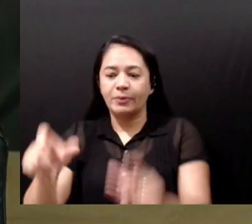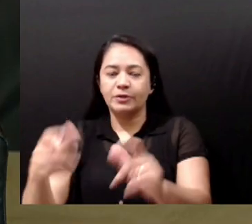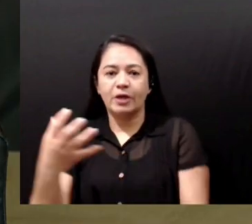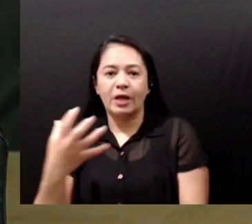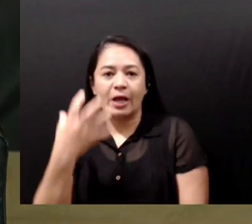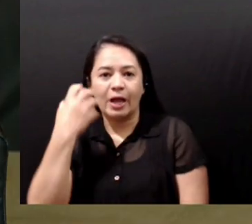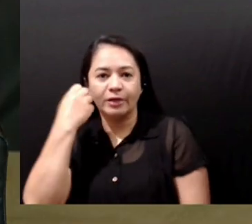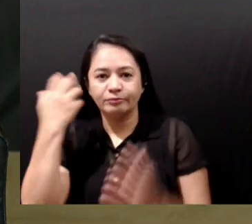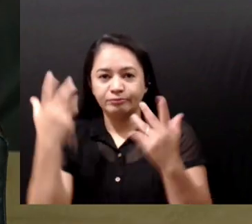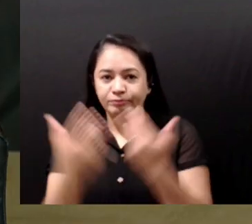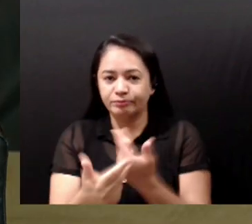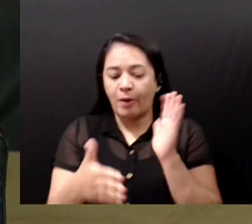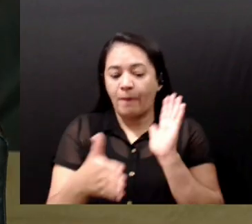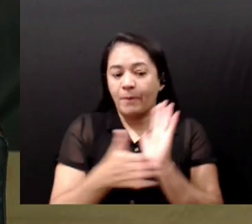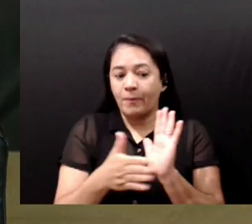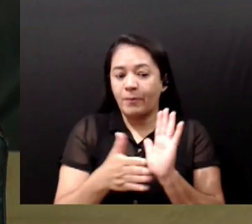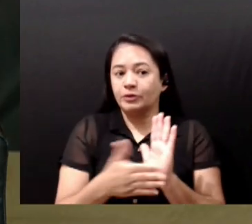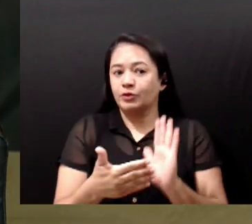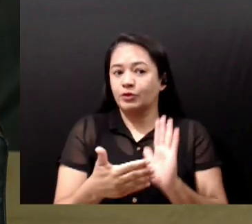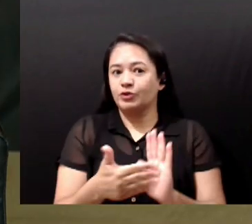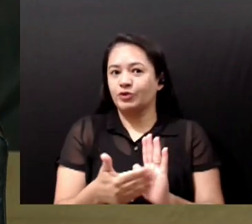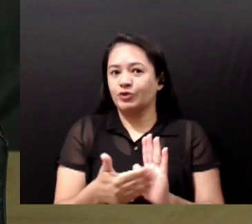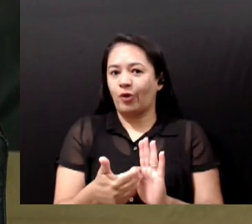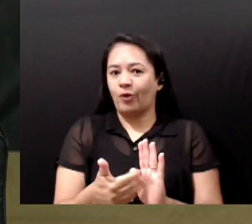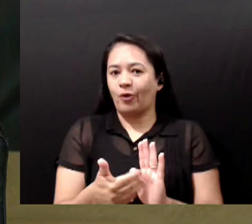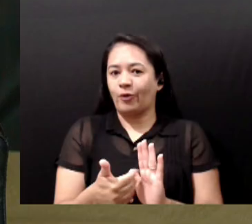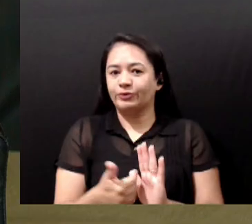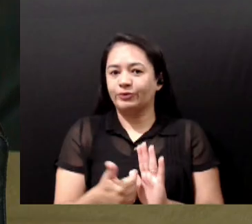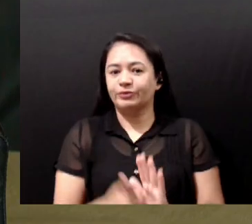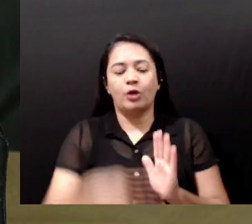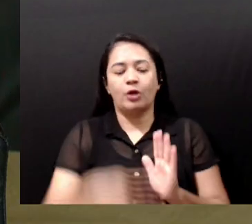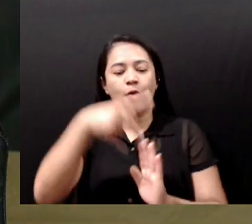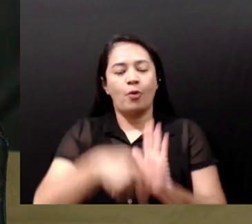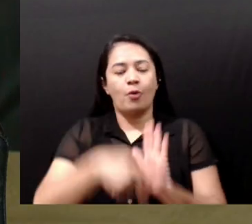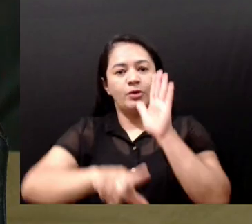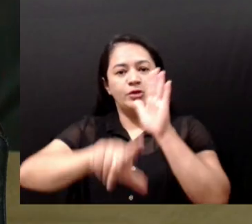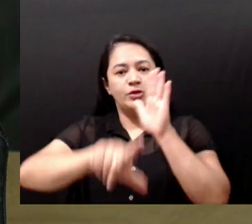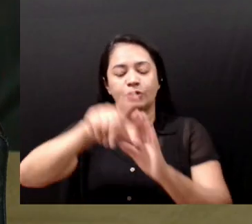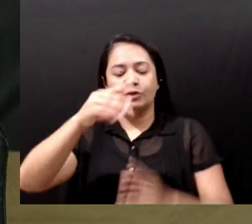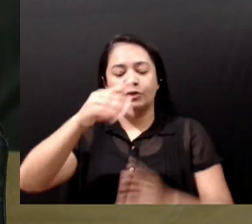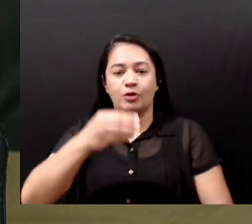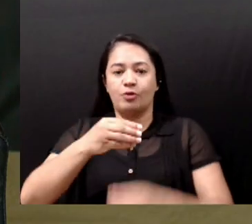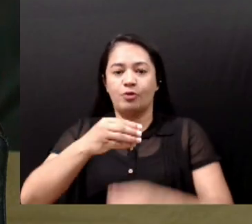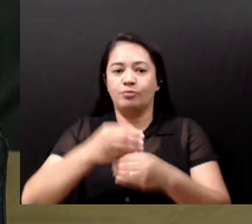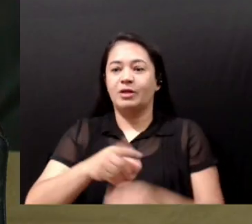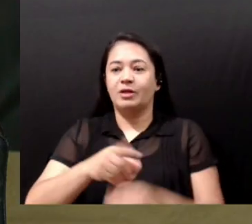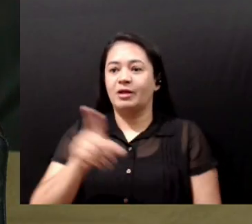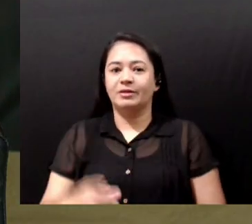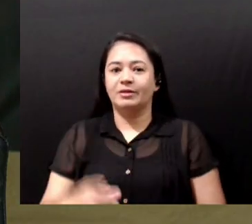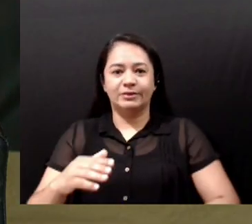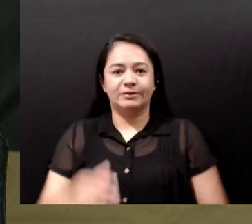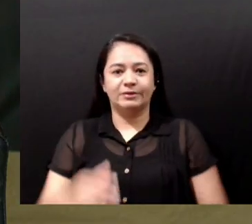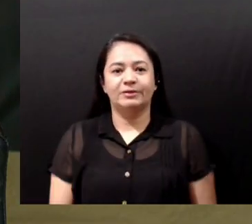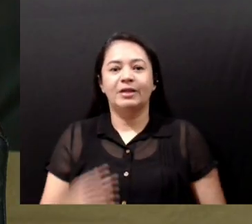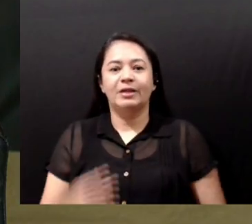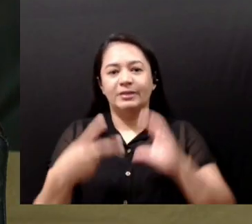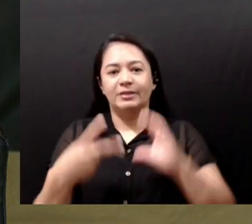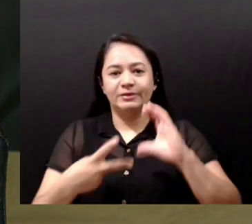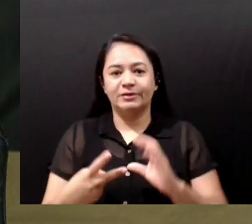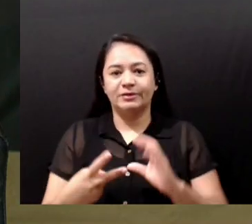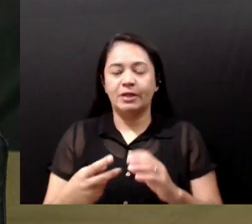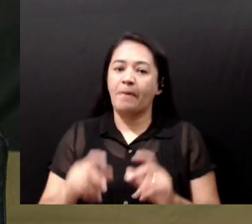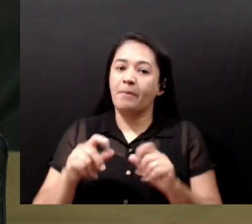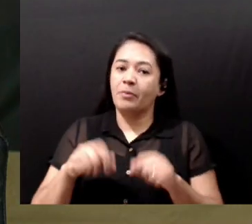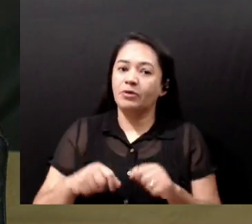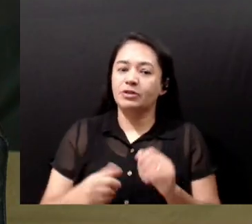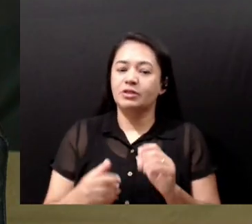na cidade de Campinas. Um projeto de lei complementar, protocolado na Câmara, prevê a concessão de desconto no IPTU para